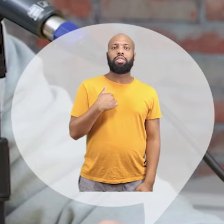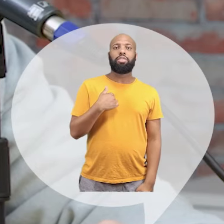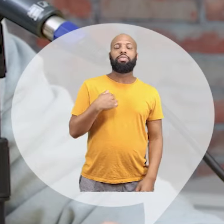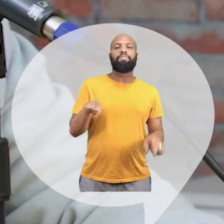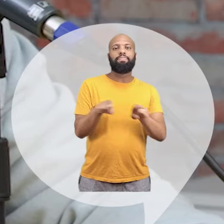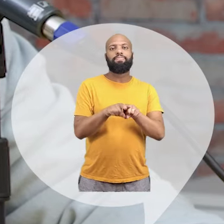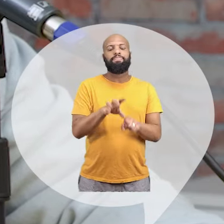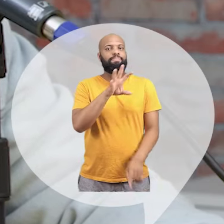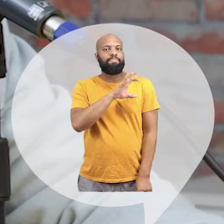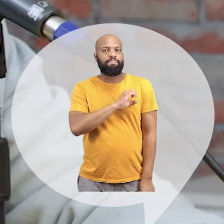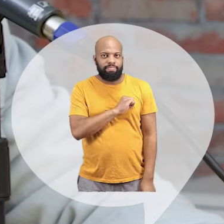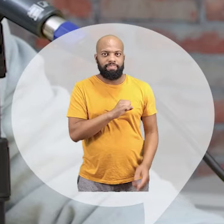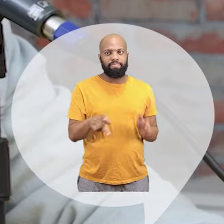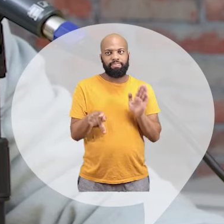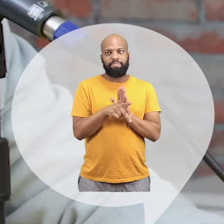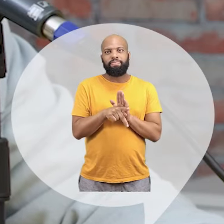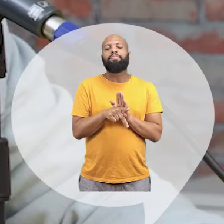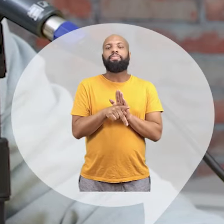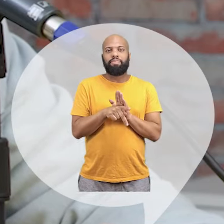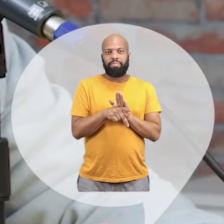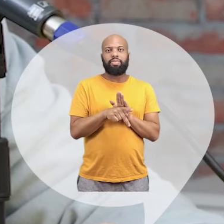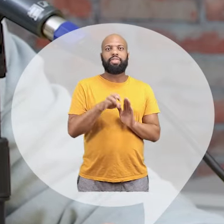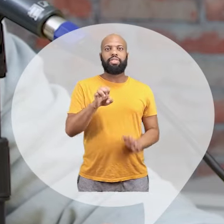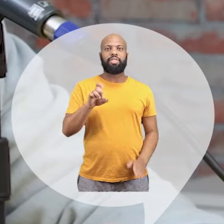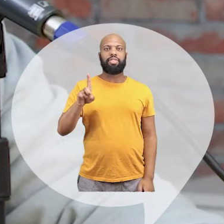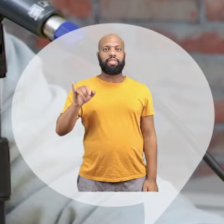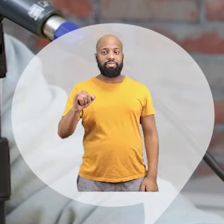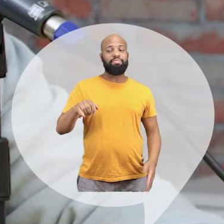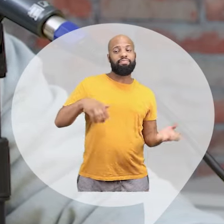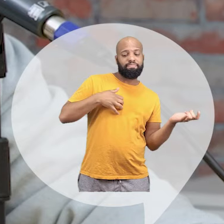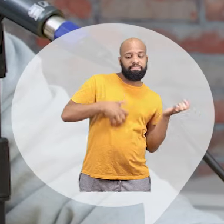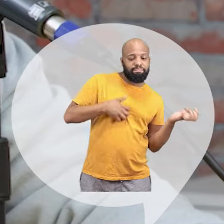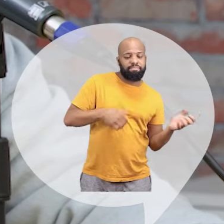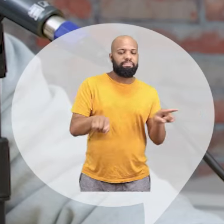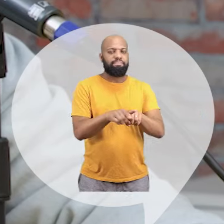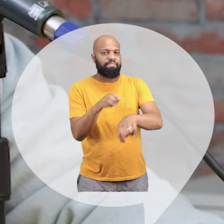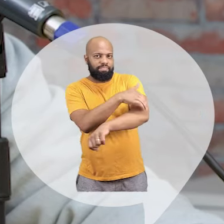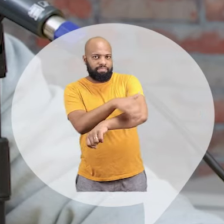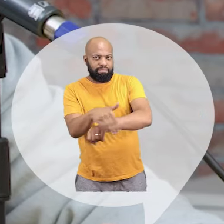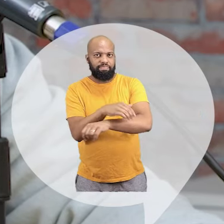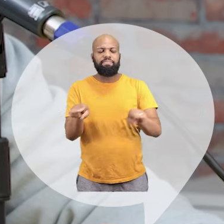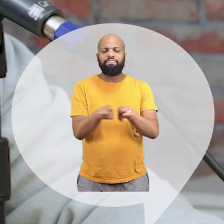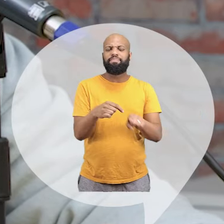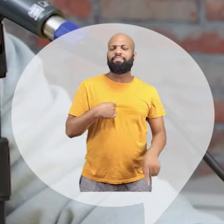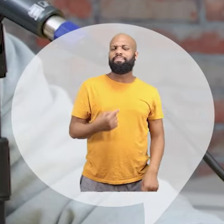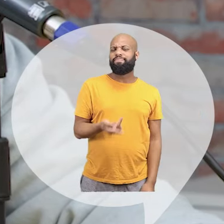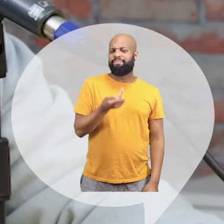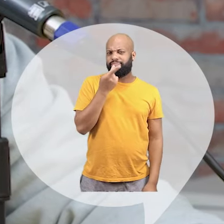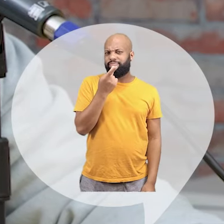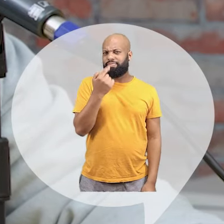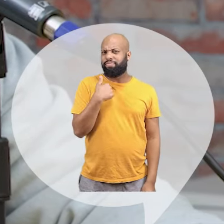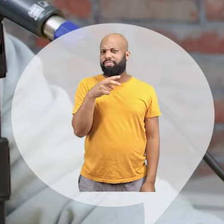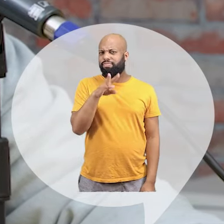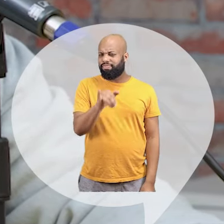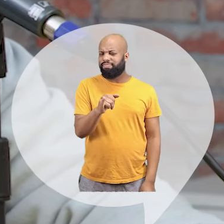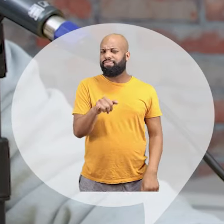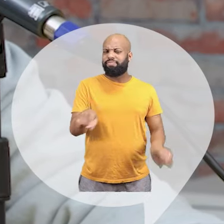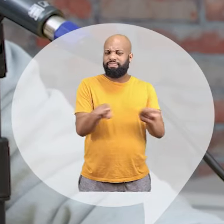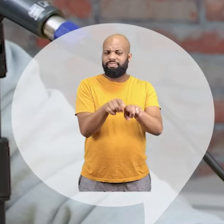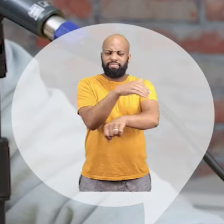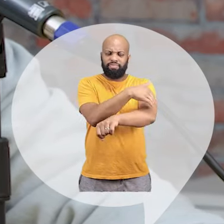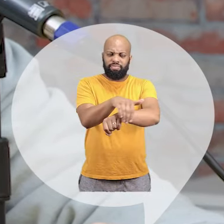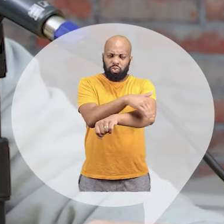eu sou muito fã do Ed Sheeran né Eu sou Maluquinho por ele e tal e ele tocou na rua um tempo e eu falei assim olha eu acho que uma possibilidade